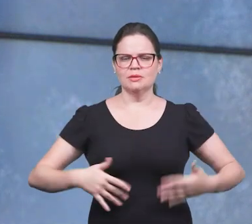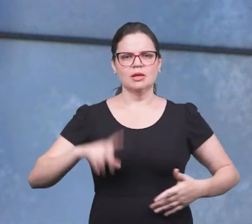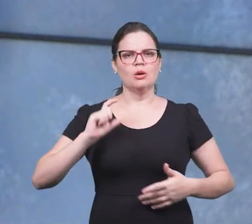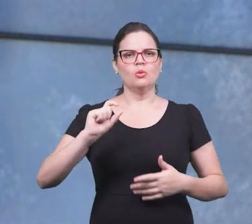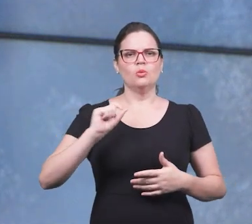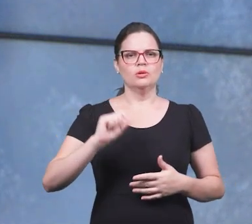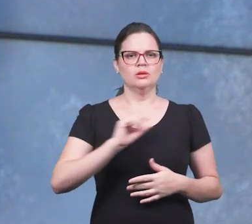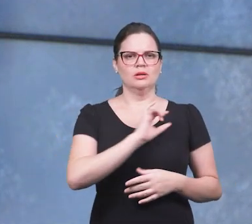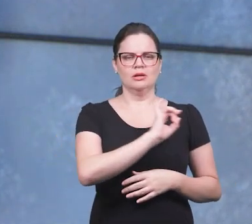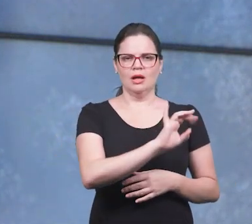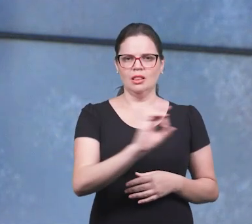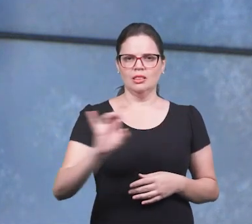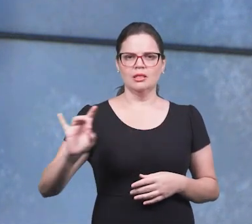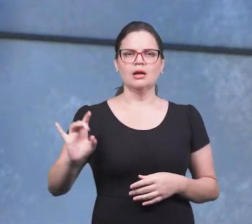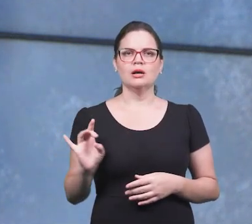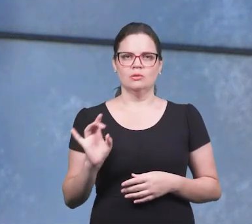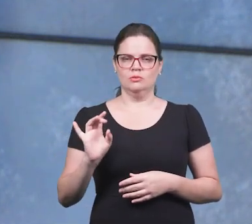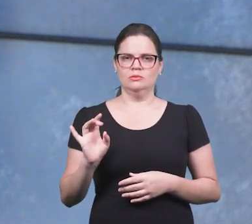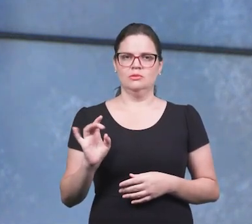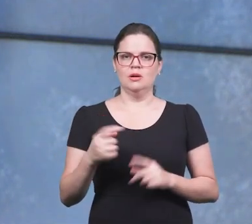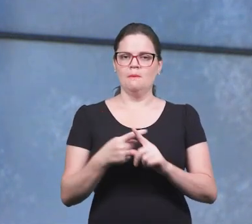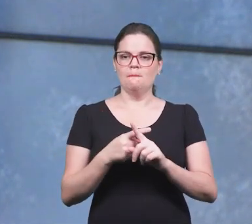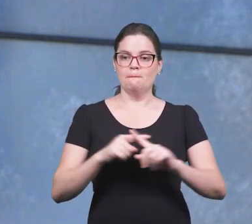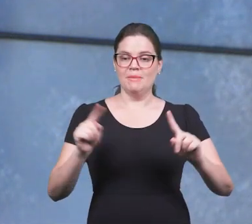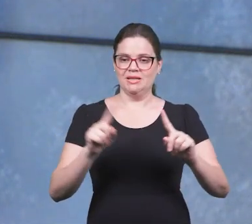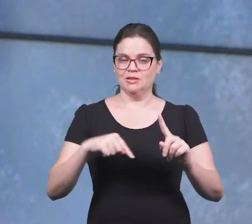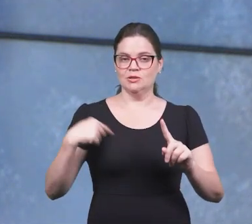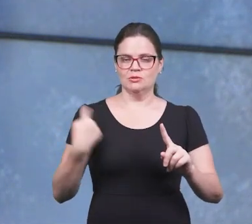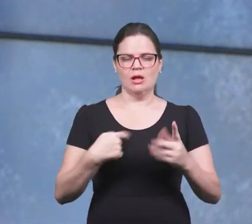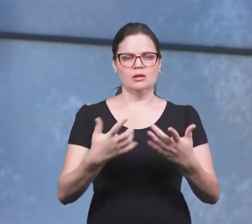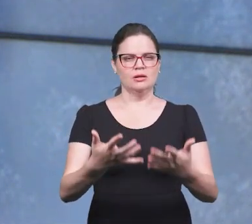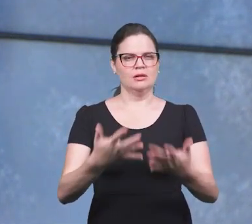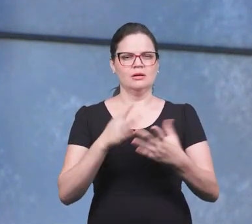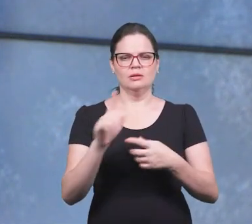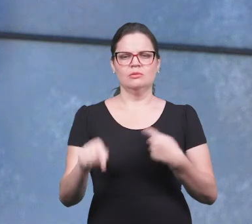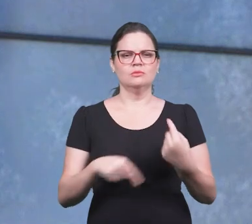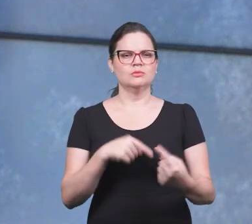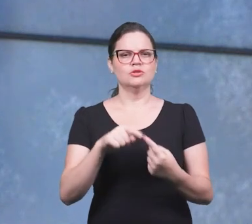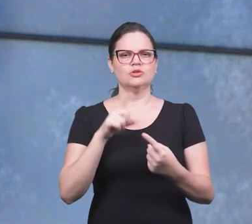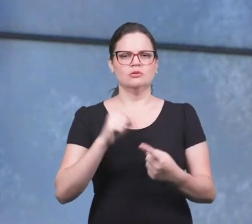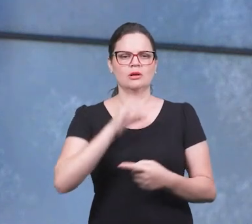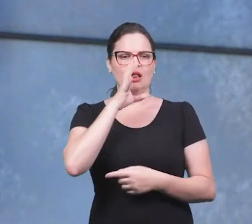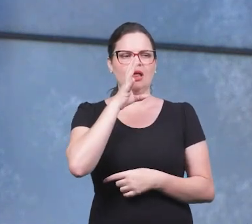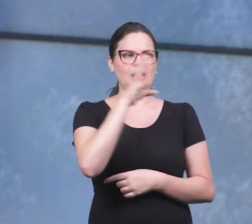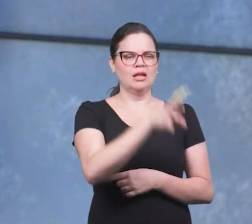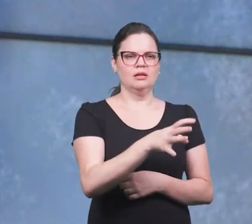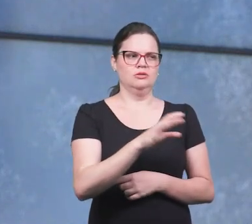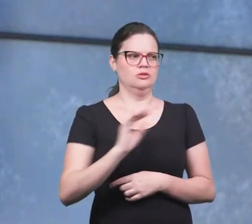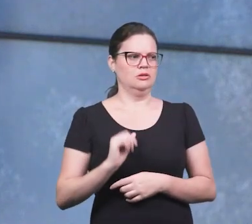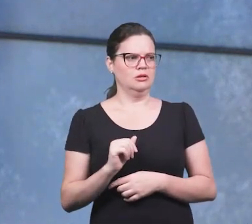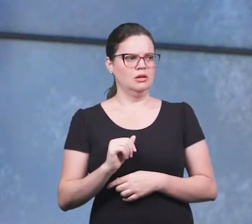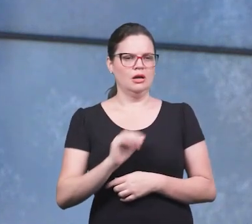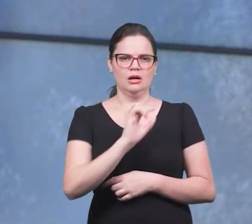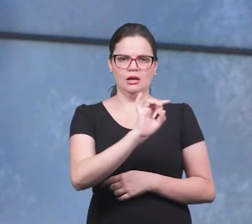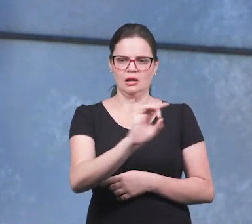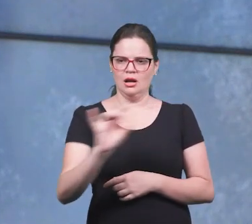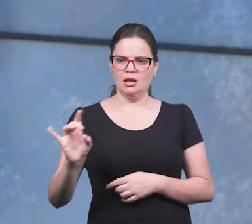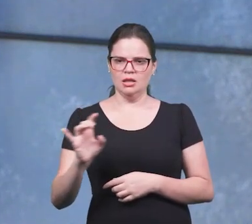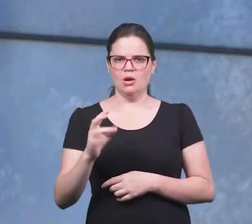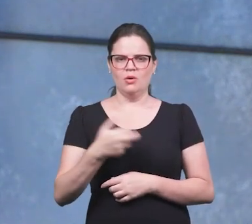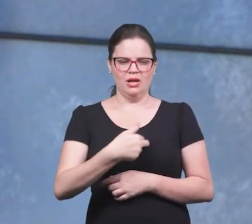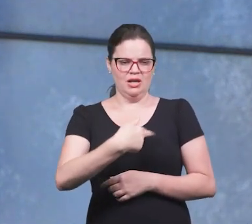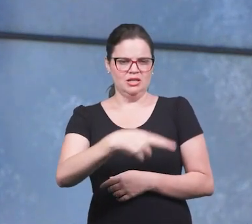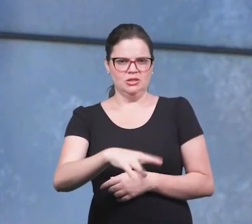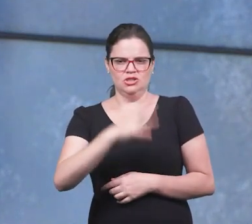em momento algum nós temos intenção aqui de ferir quem quer que seja, de atacar a religião de quem quer